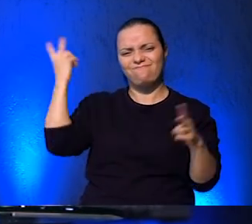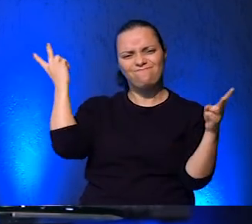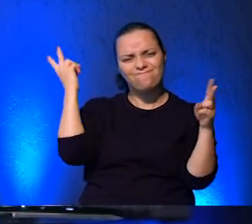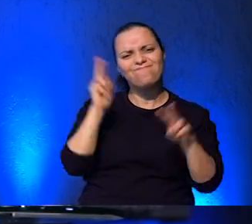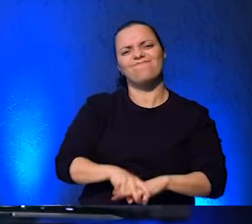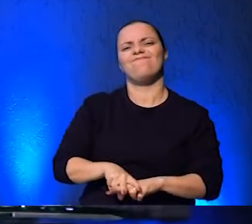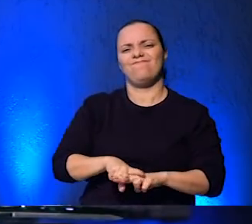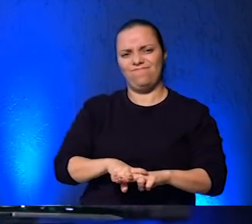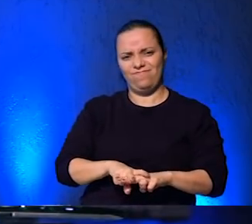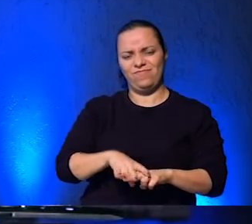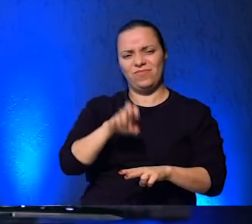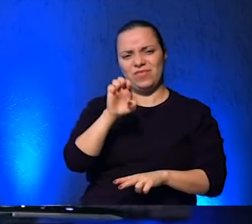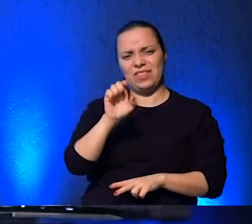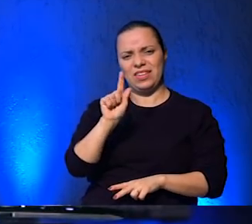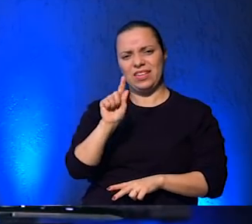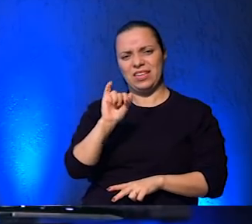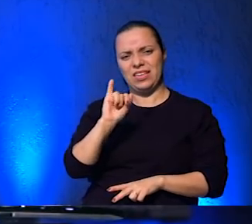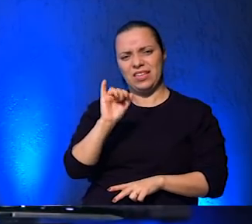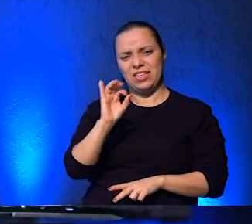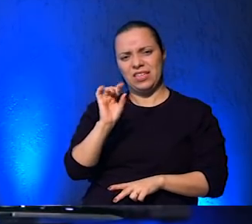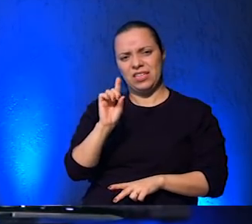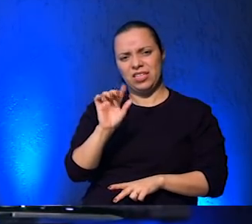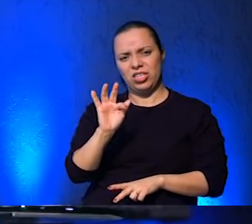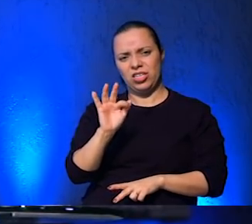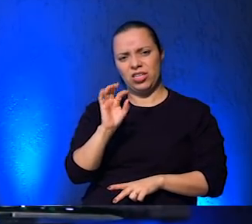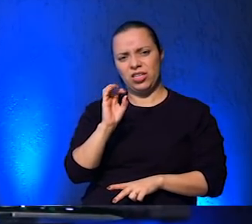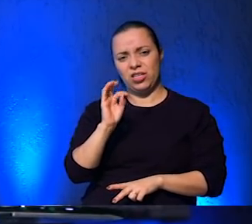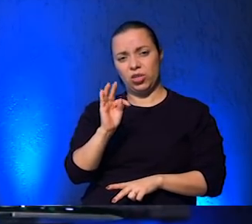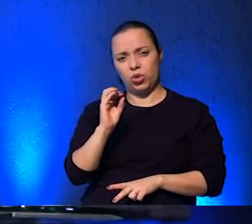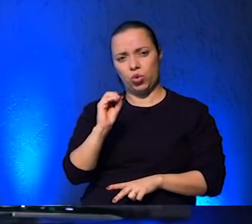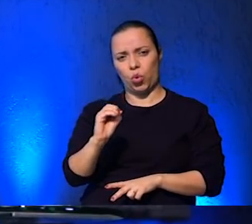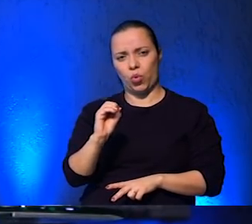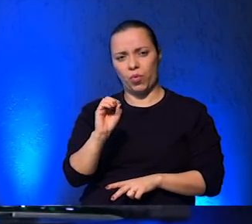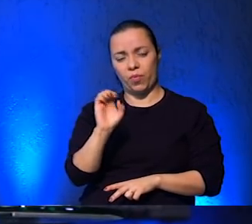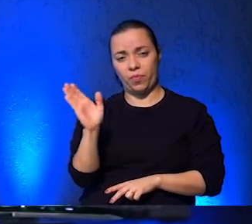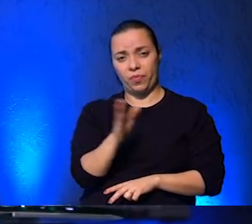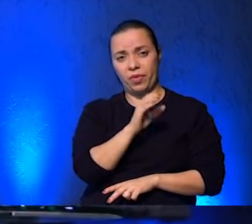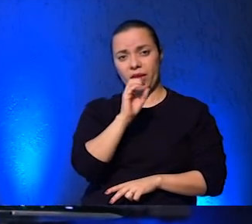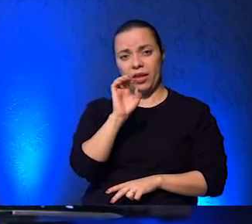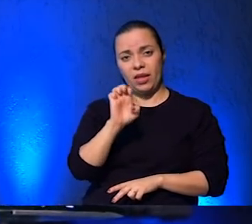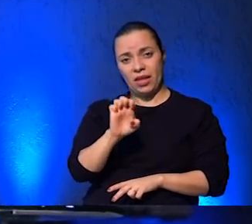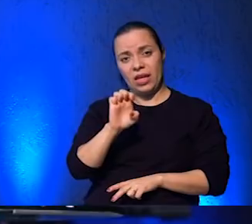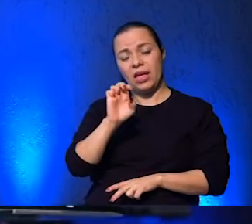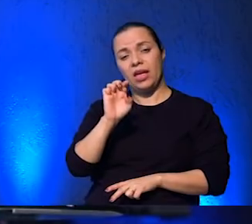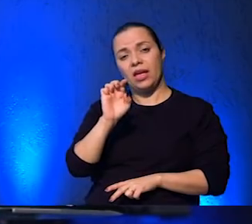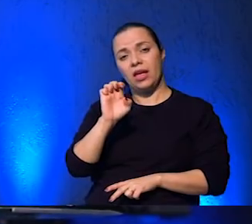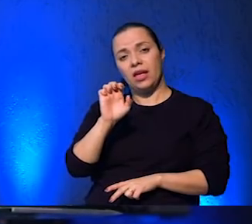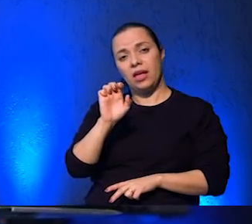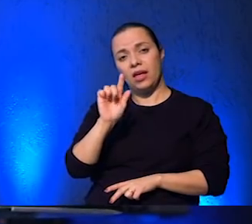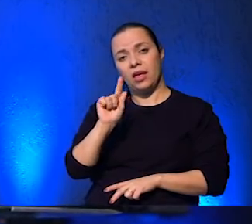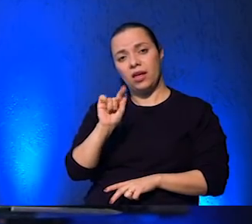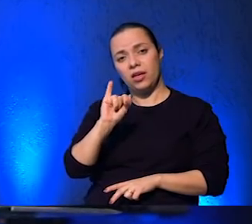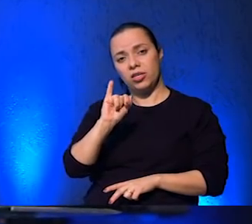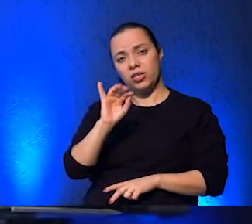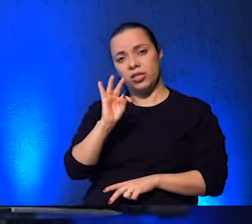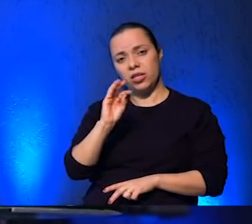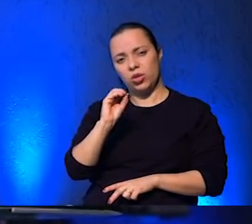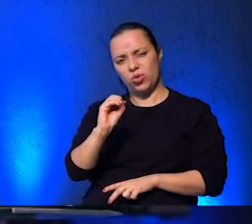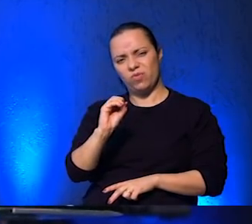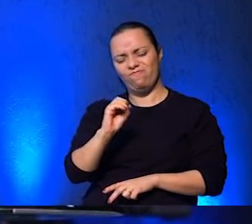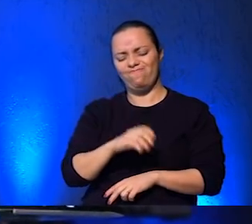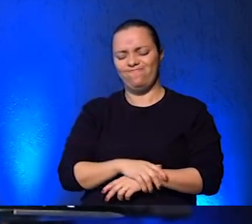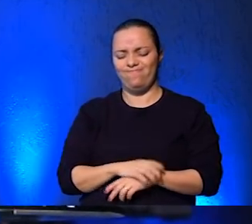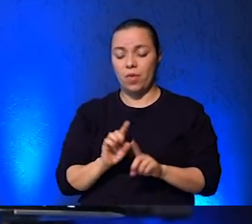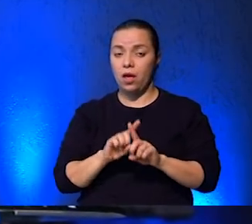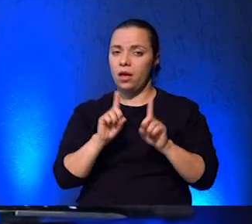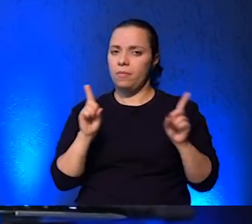foi isso que pois és enfrentou 400 anos de escravidão o povo hebreu do egito mas